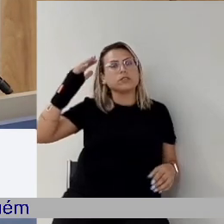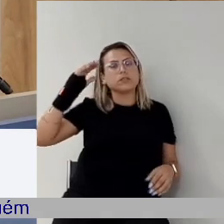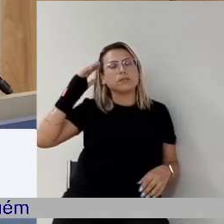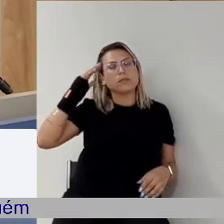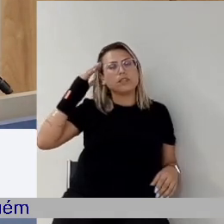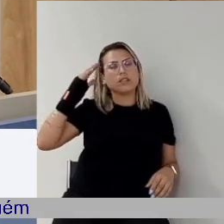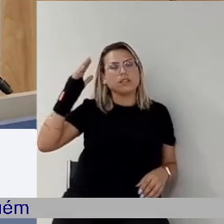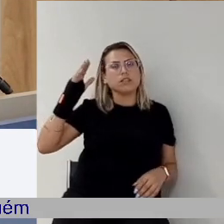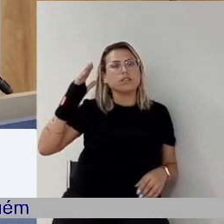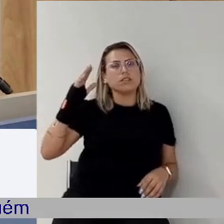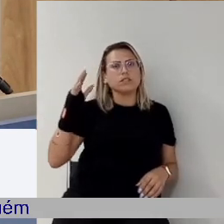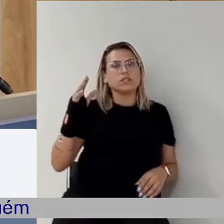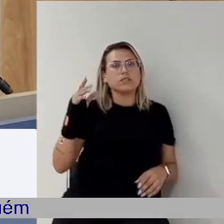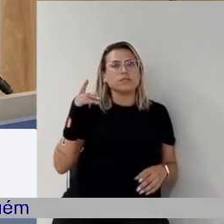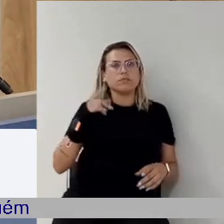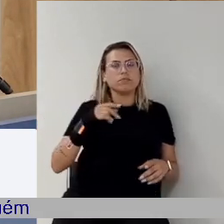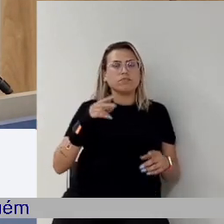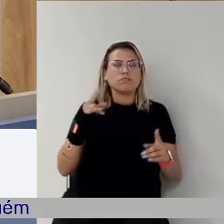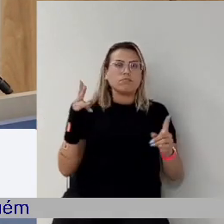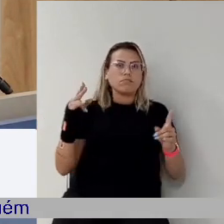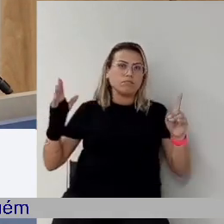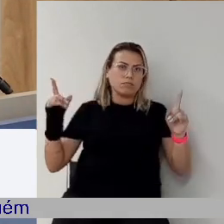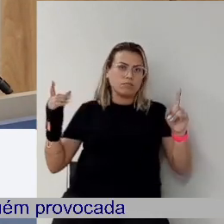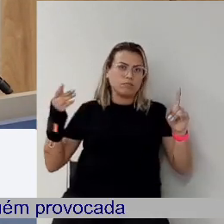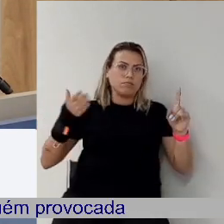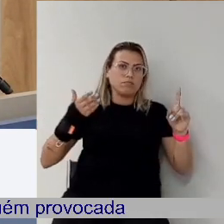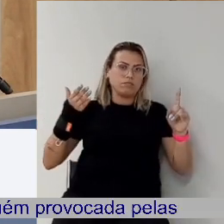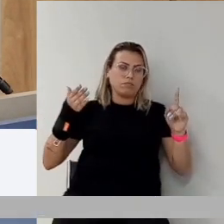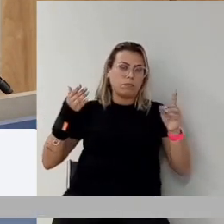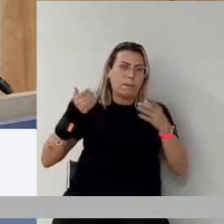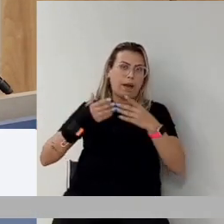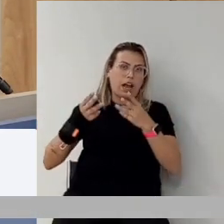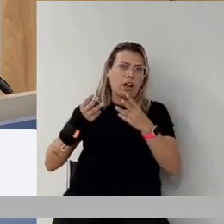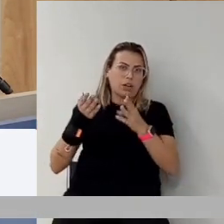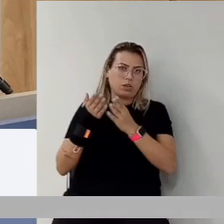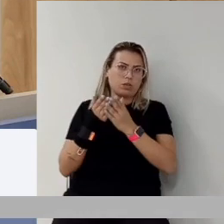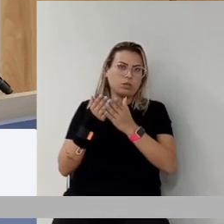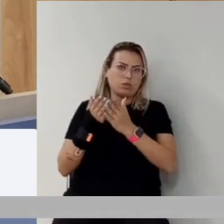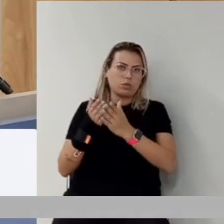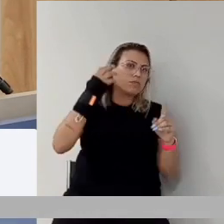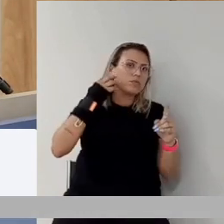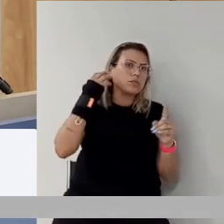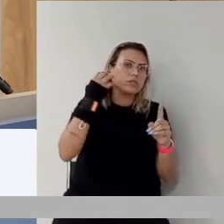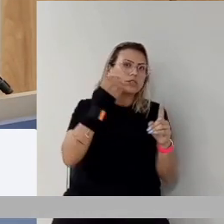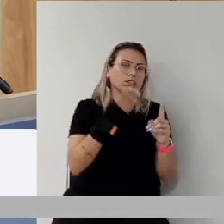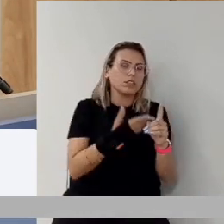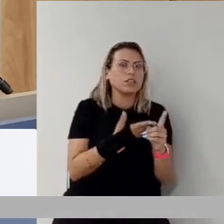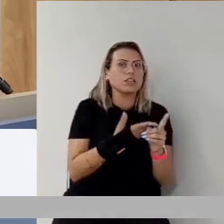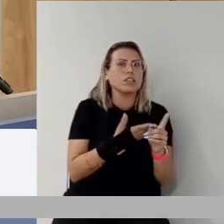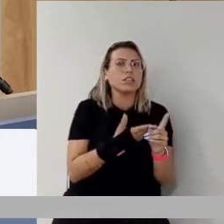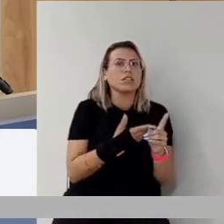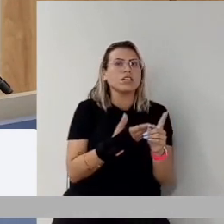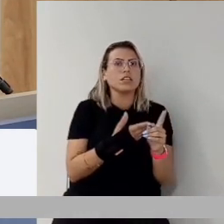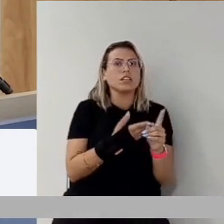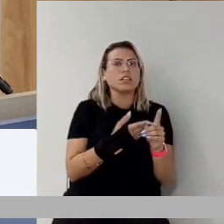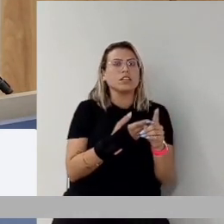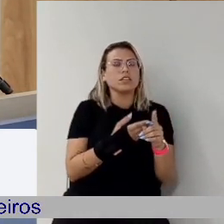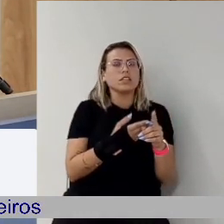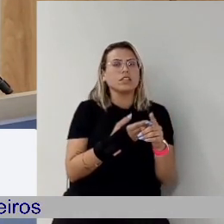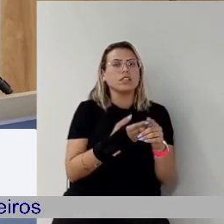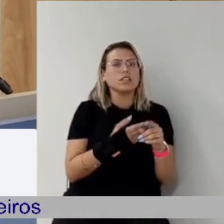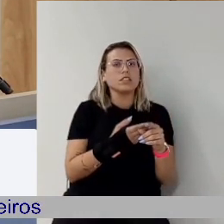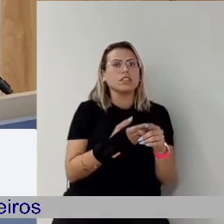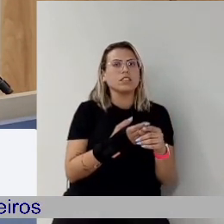canto e se aproximavam o bastante para ouvir seu belíssimo som descuidam e